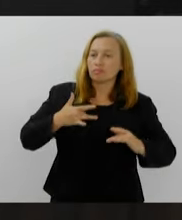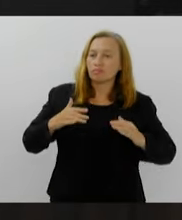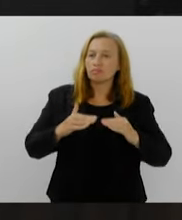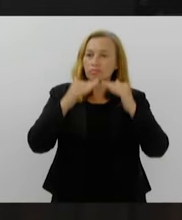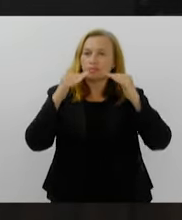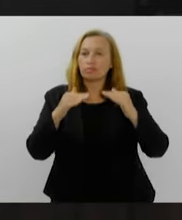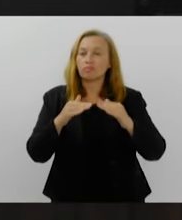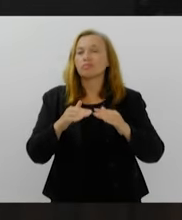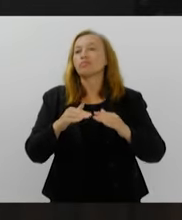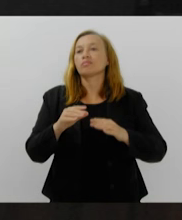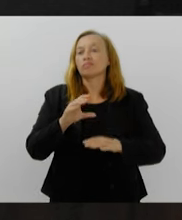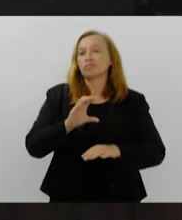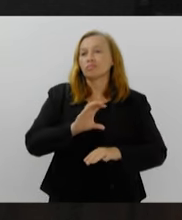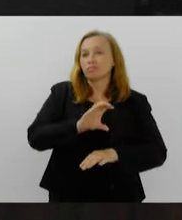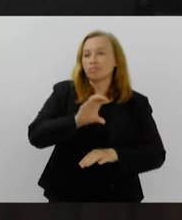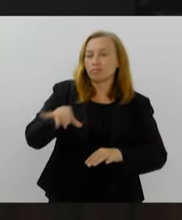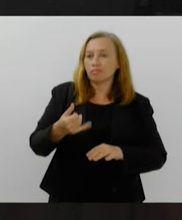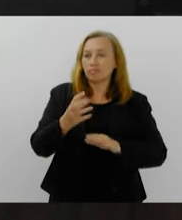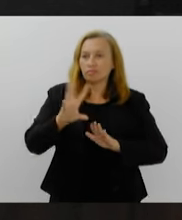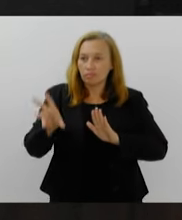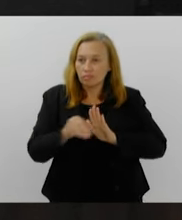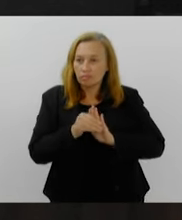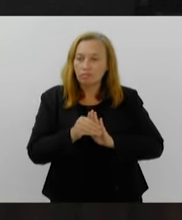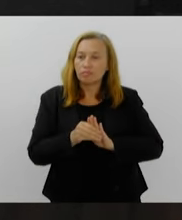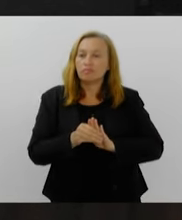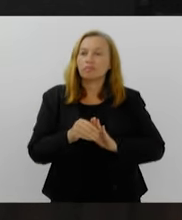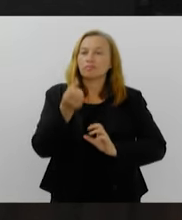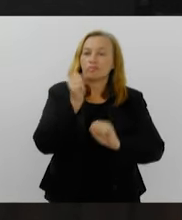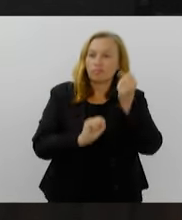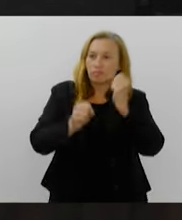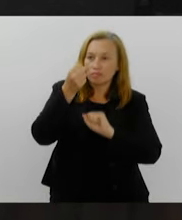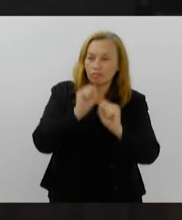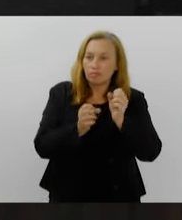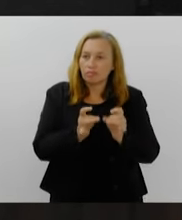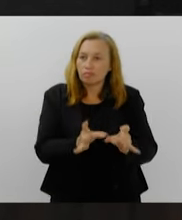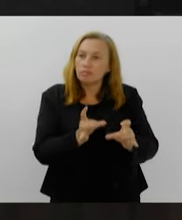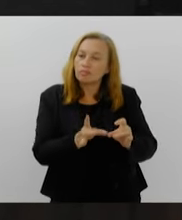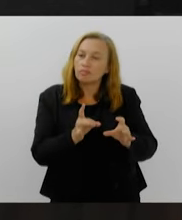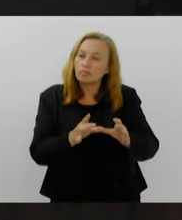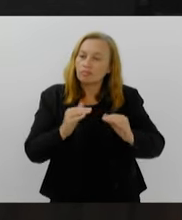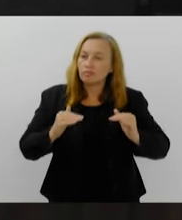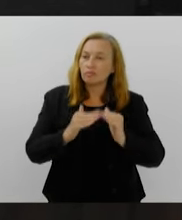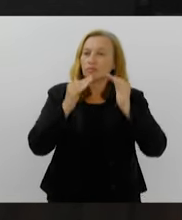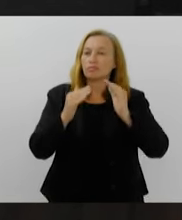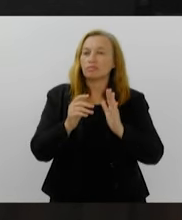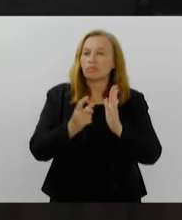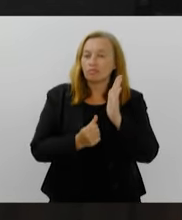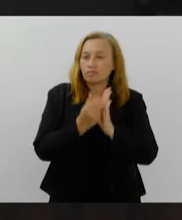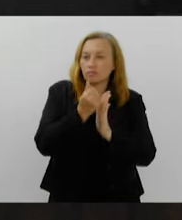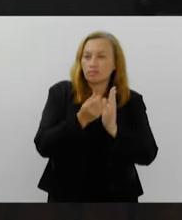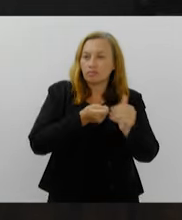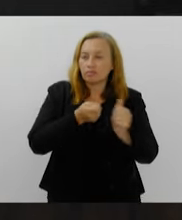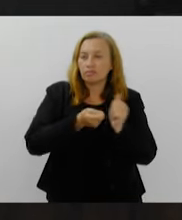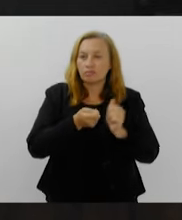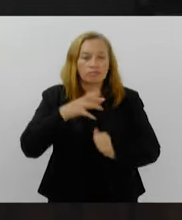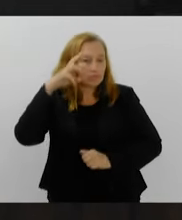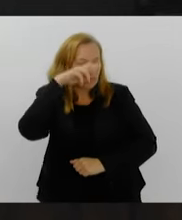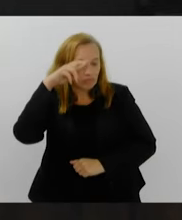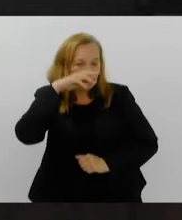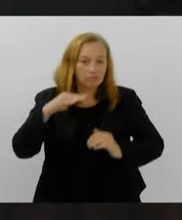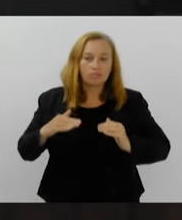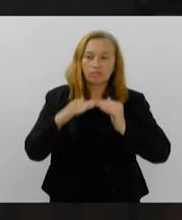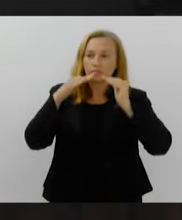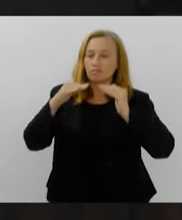da ccj de Economia Indústria e Comércio favorável e de orçamento Finanças fiscalização financeira e